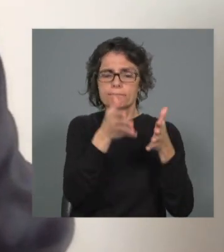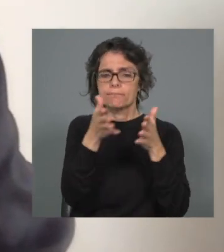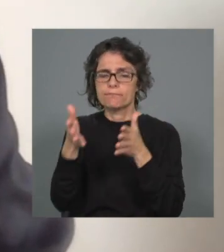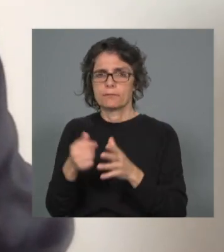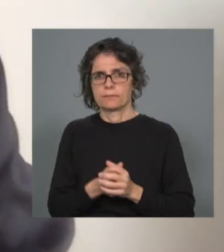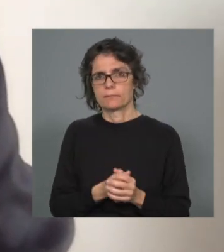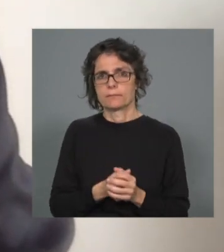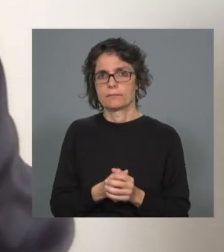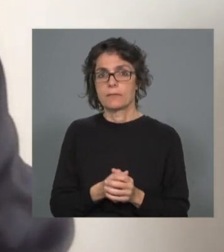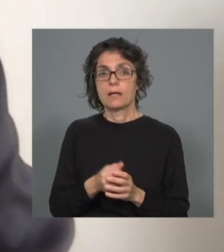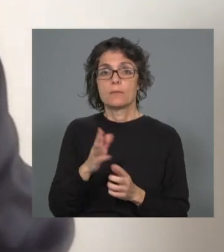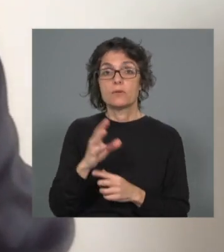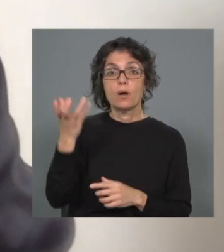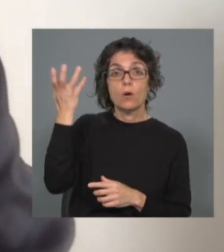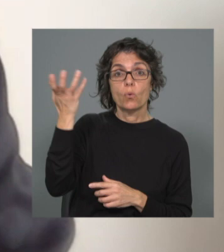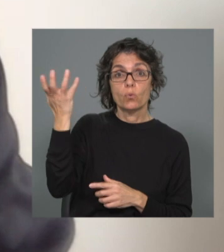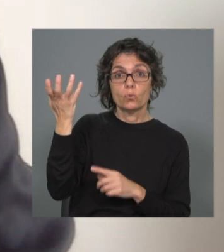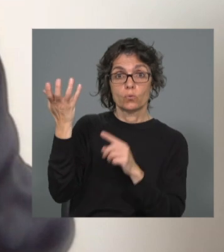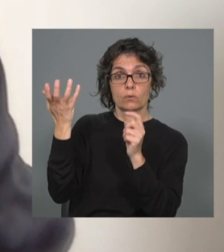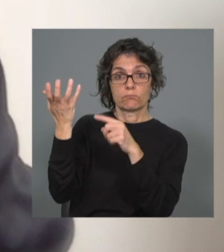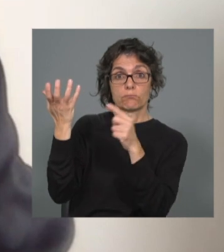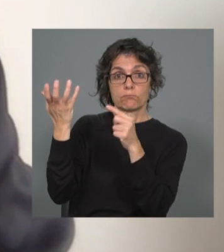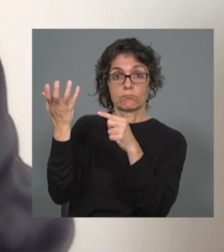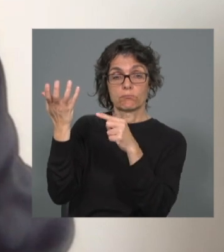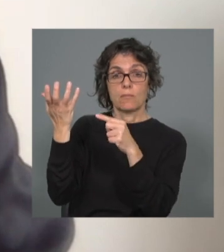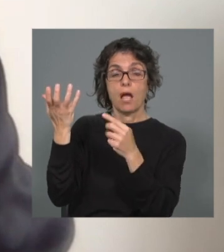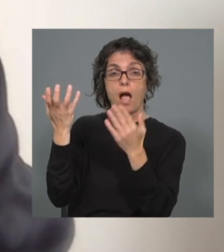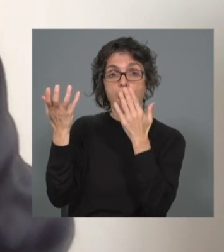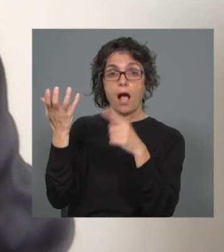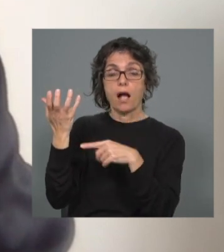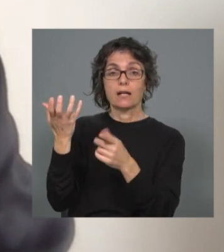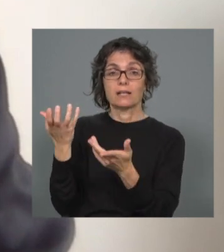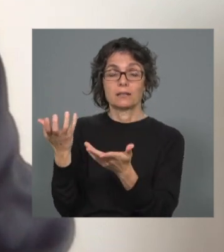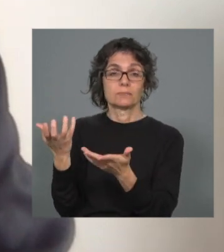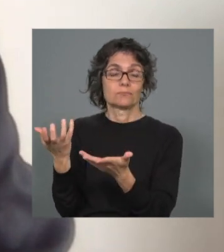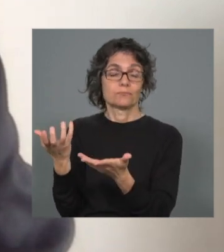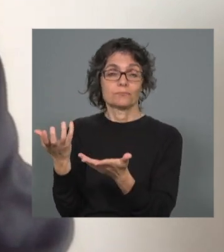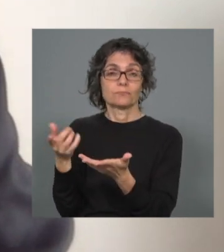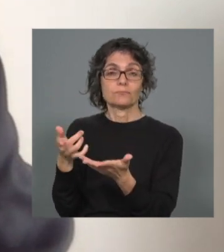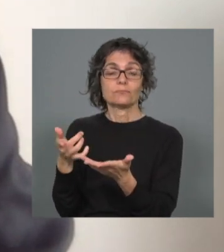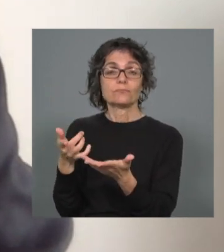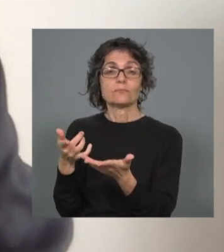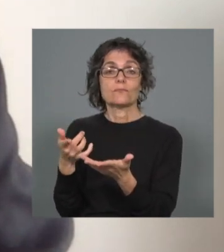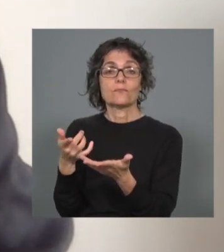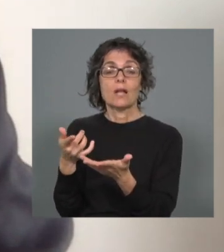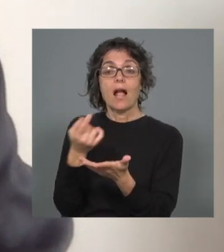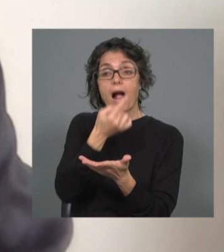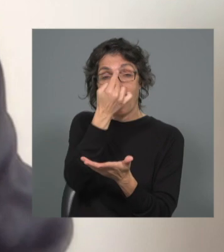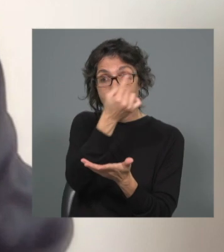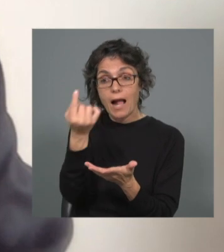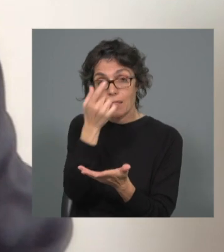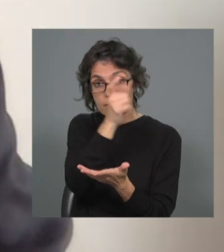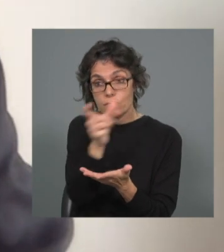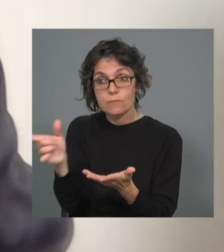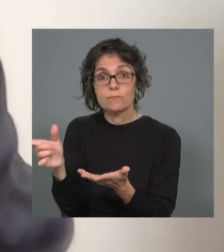é a cultura. A cultura tem sido parente pobre na luta contra a pobreza, e as pessoas têm a sua cultura e precisam